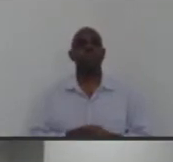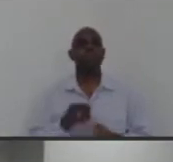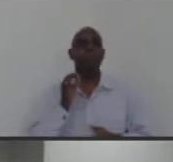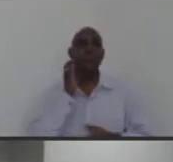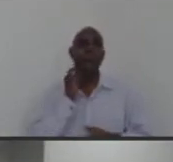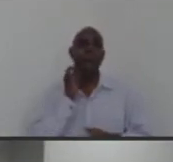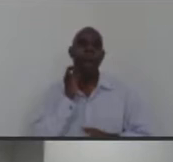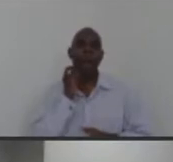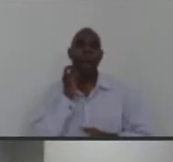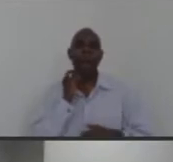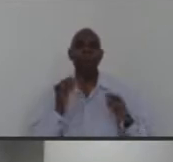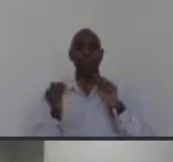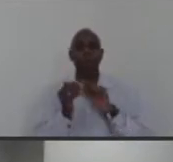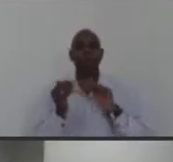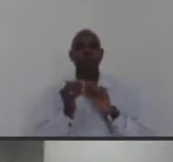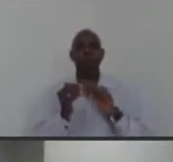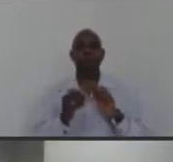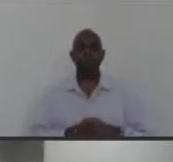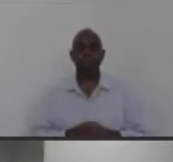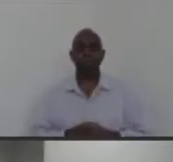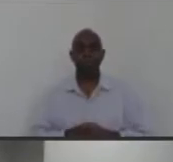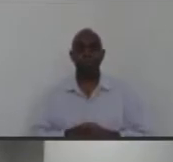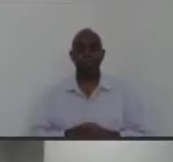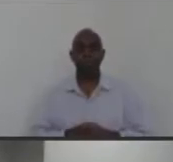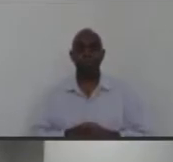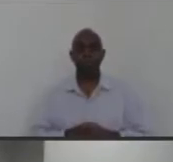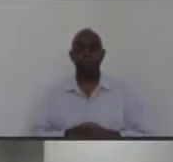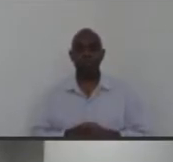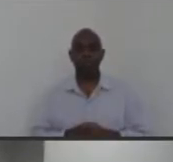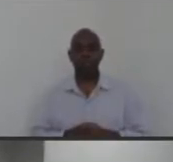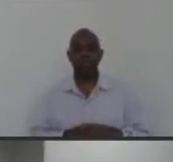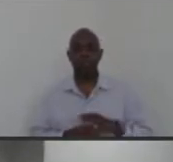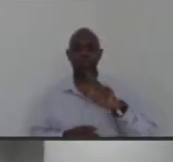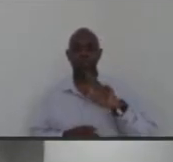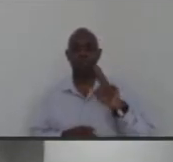Favorável, senhor presidente. Registrado, vereador Rudinei Lobo.